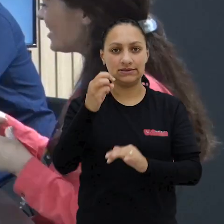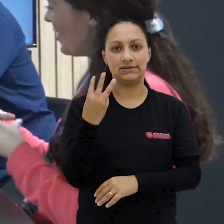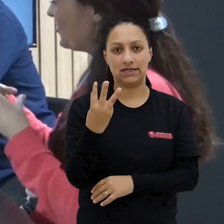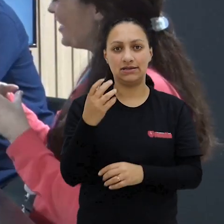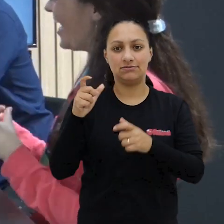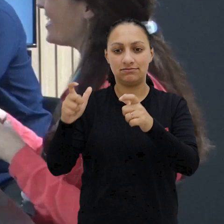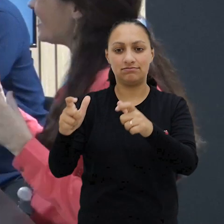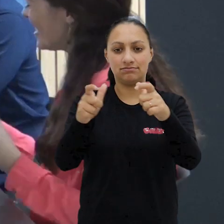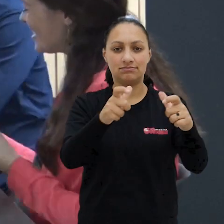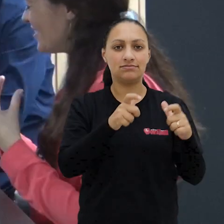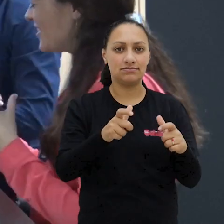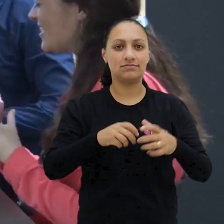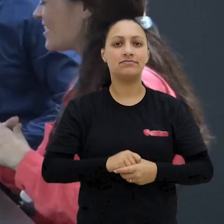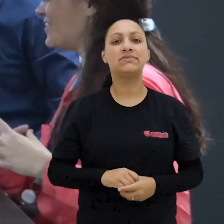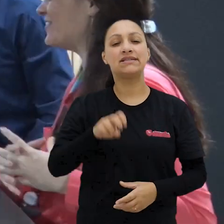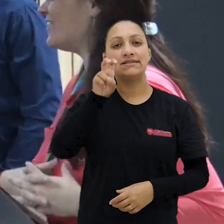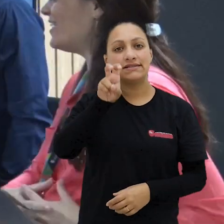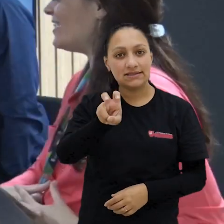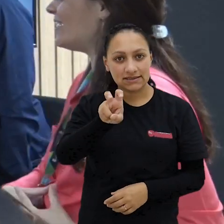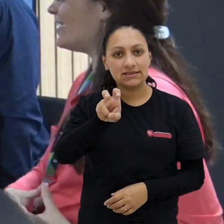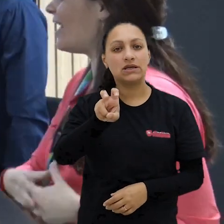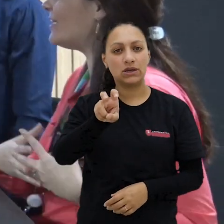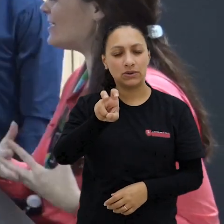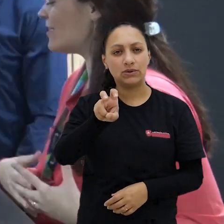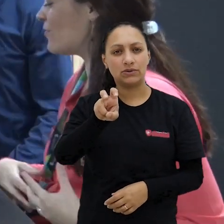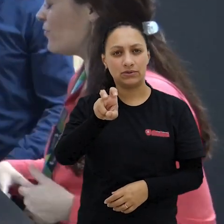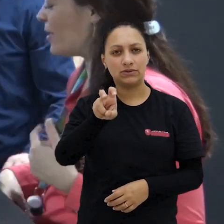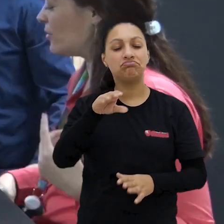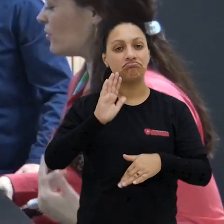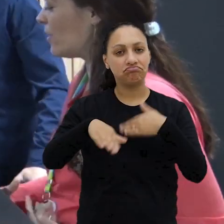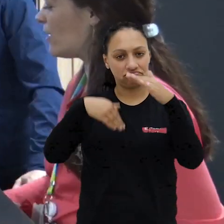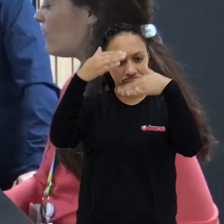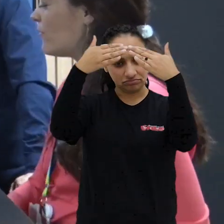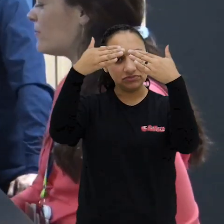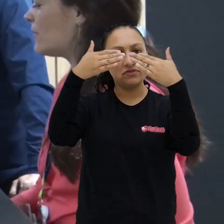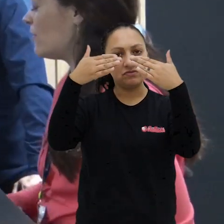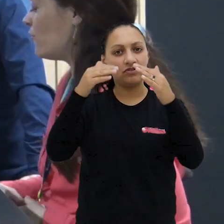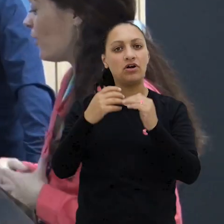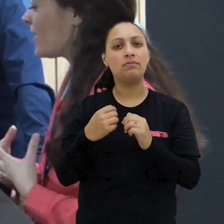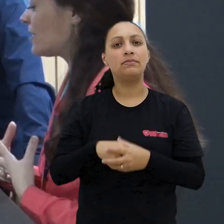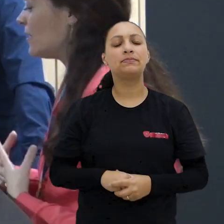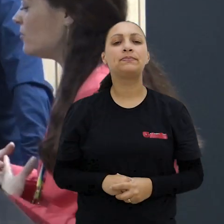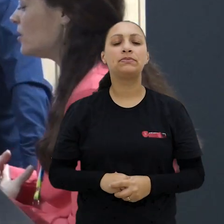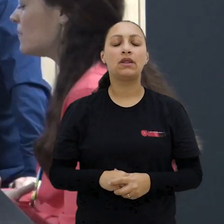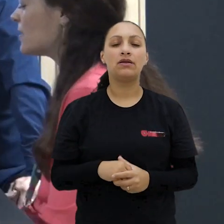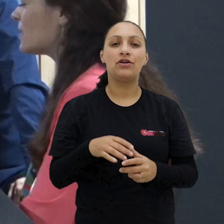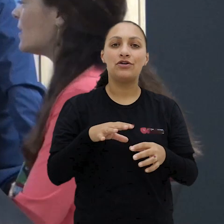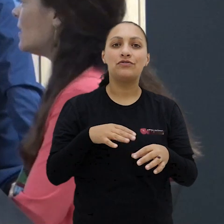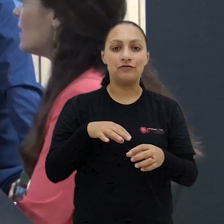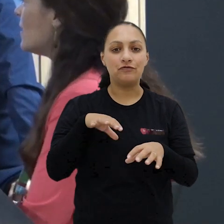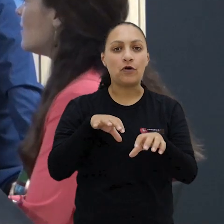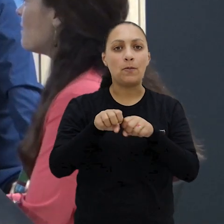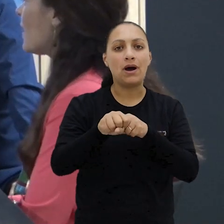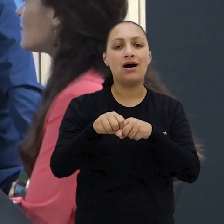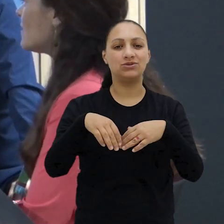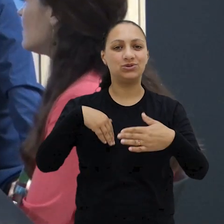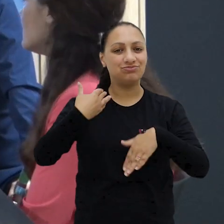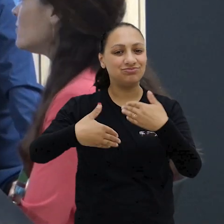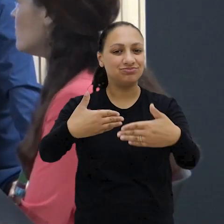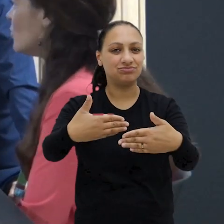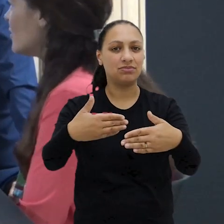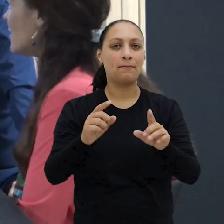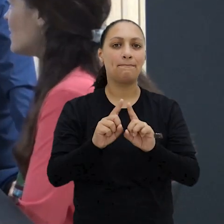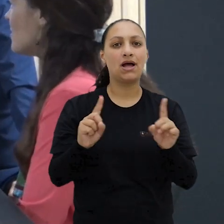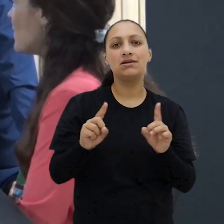nas 5 que estão, que estão em desenvolvimento, em formação, digamos assim.